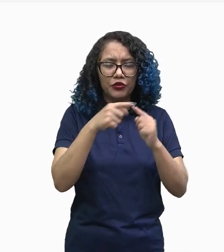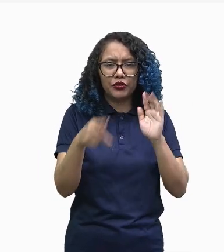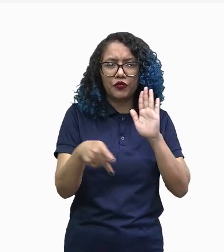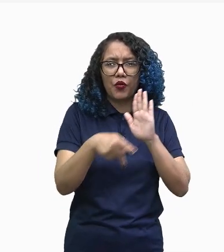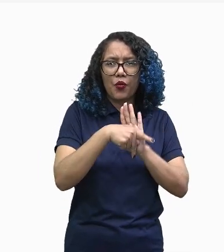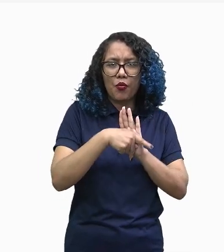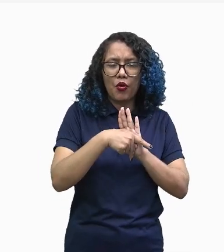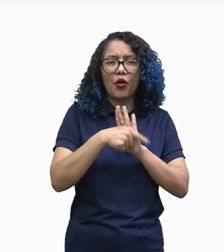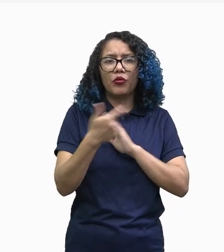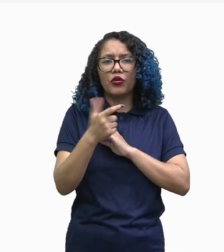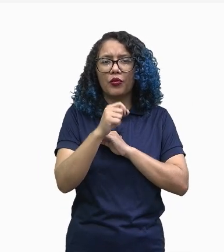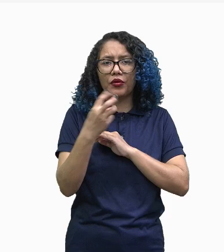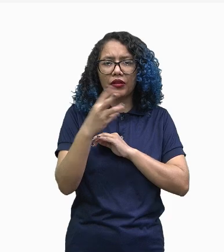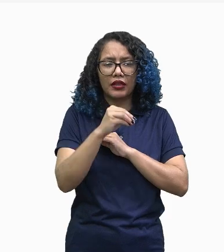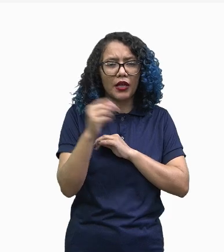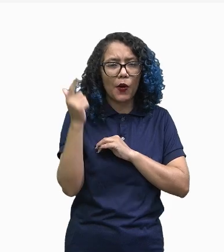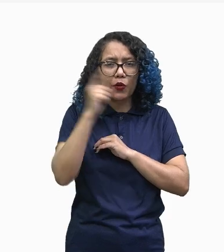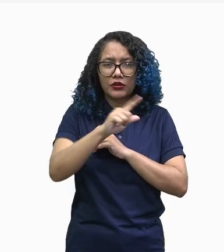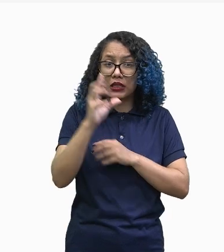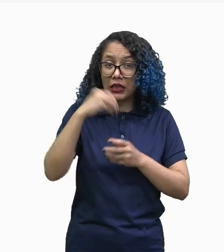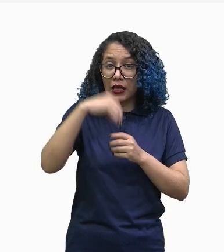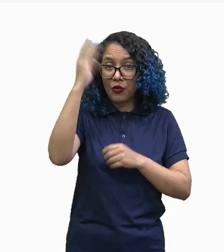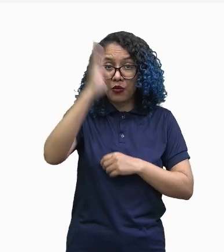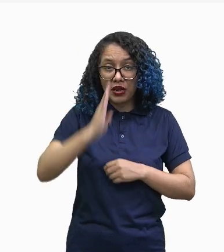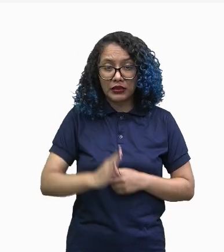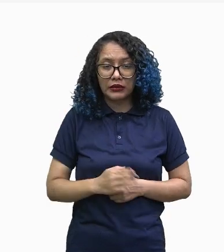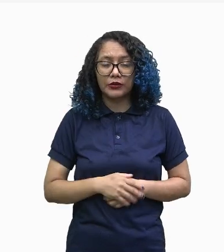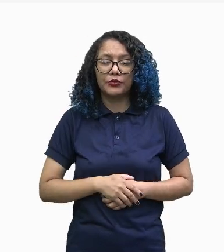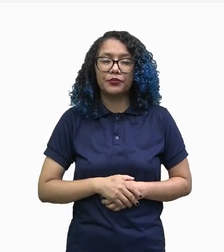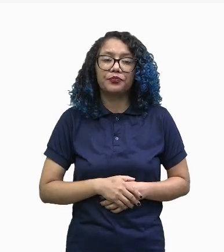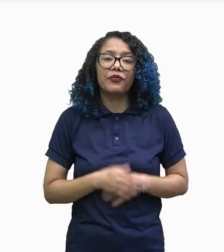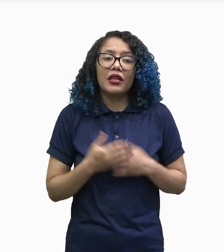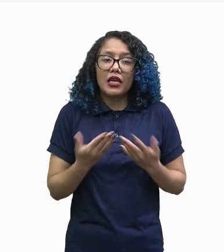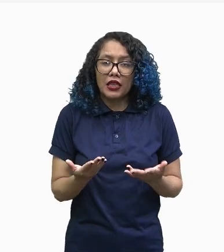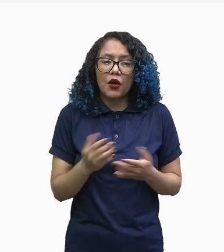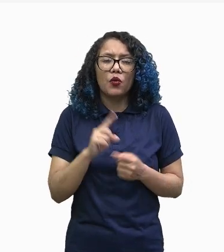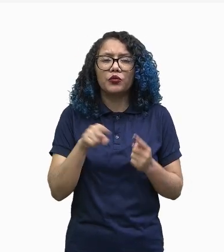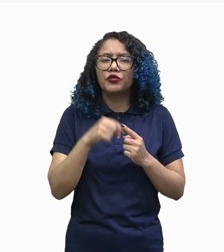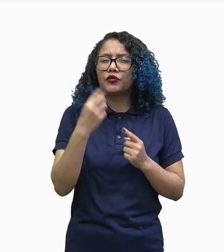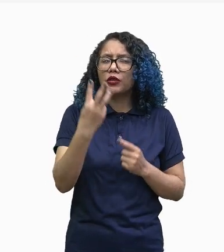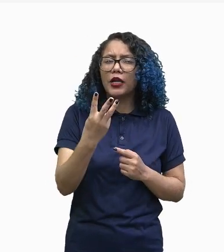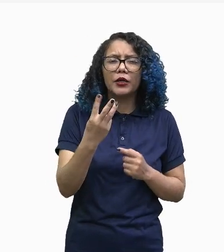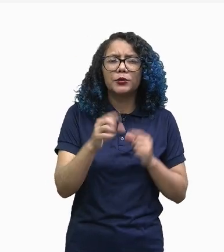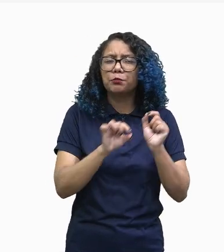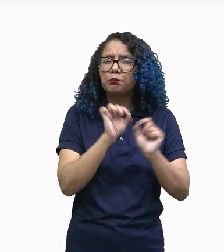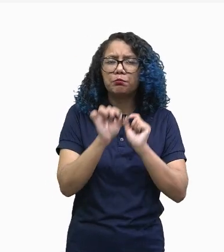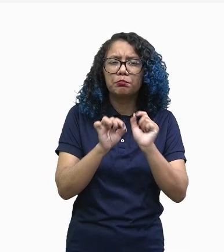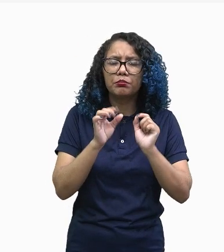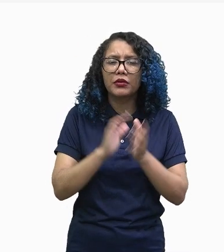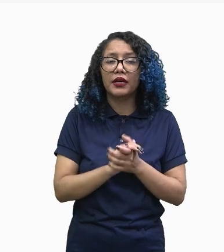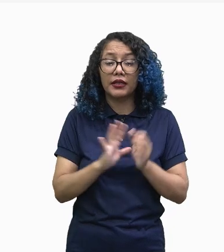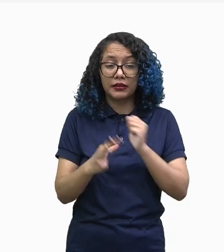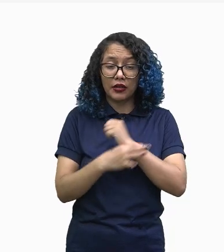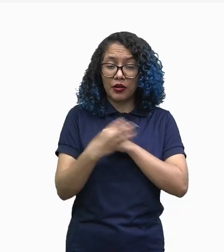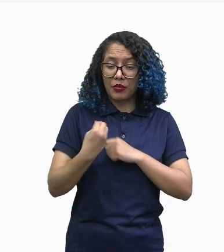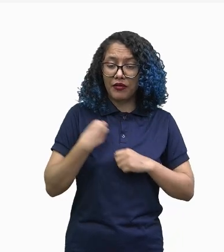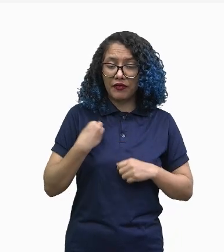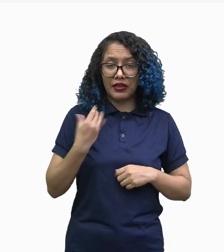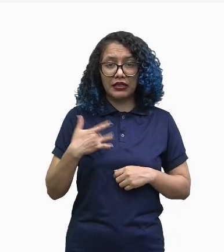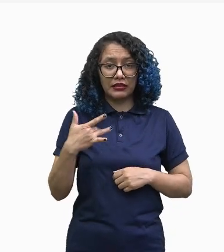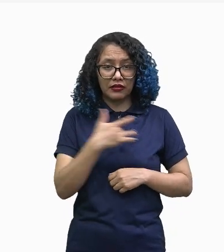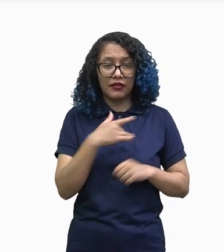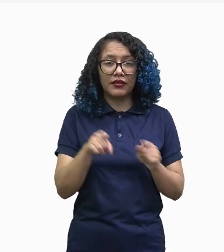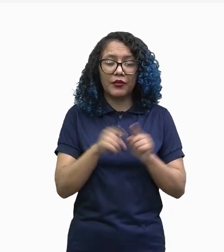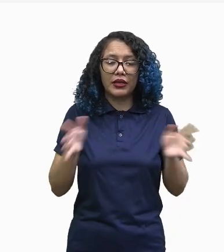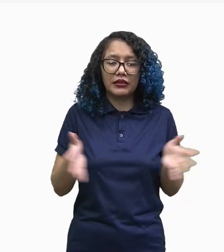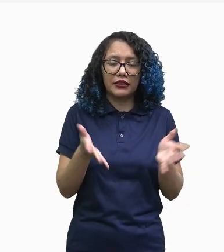2030 no Brasil. O que fala o objetivo 3, né? Assegurar uma vida saudável e